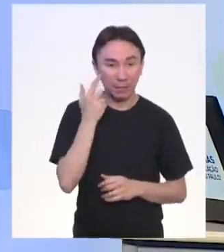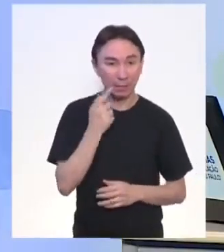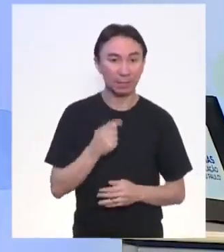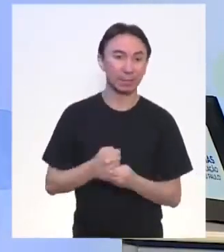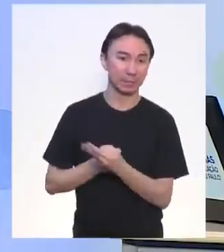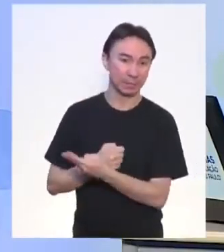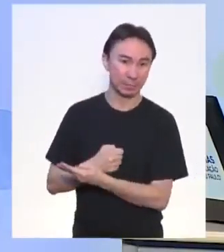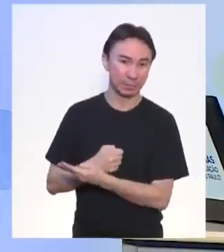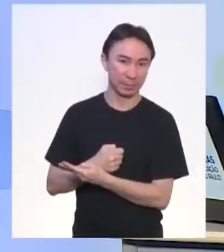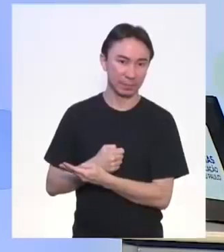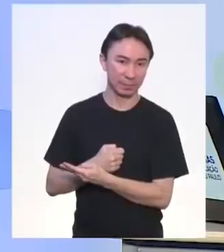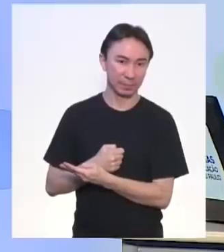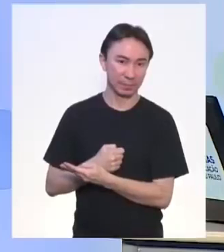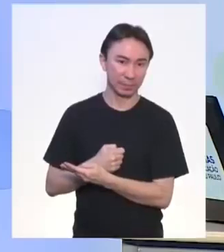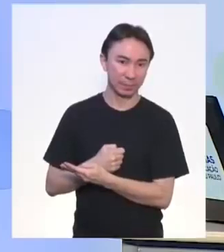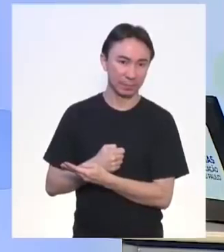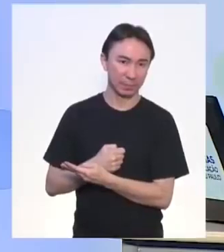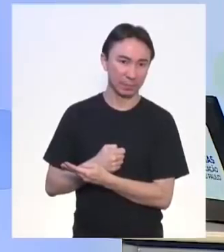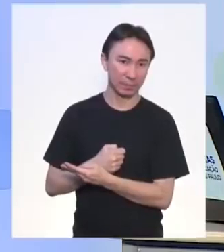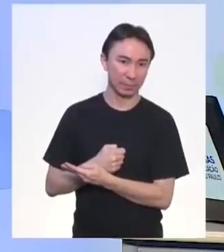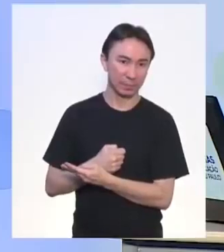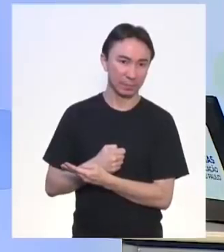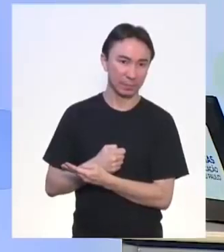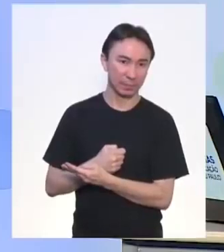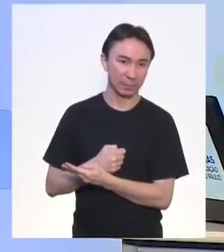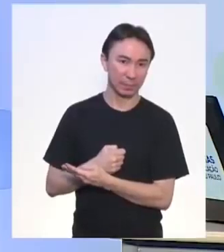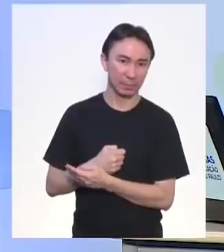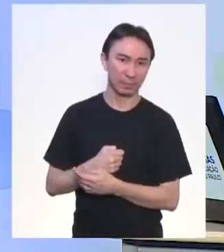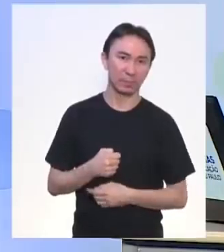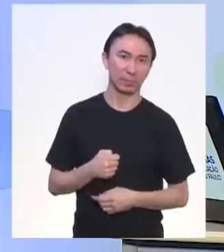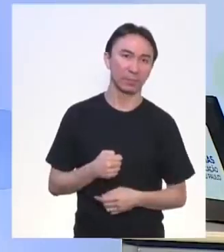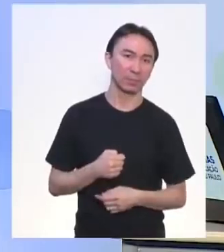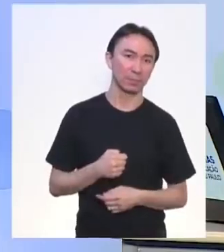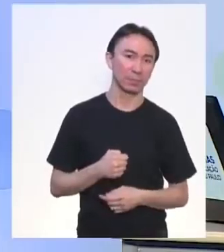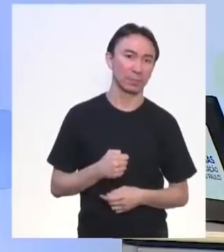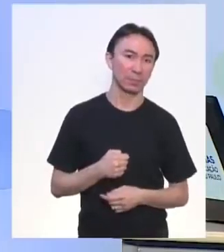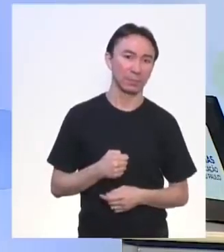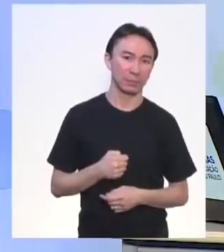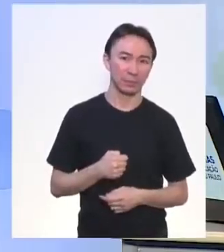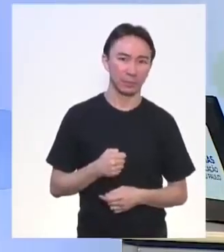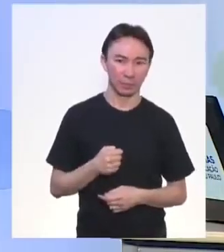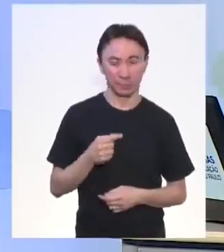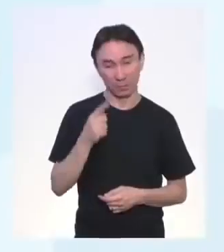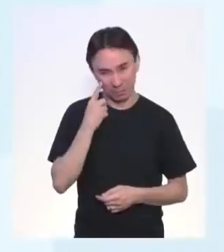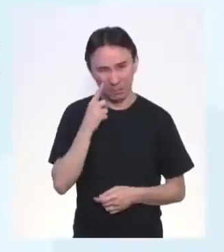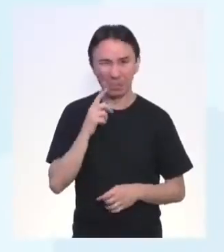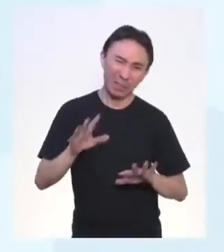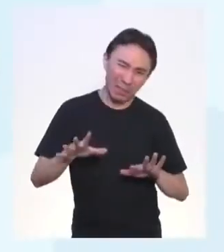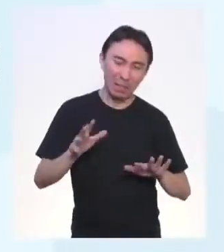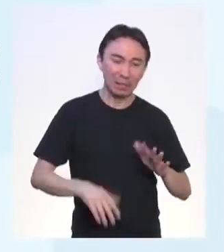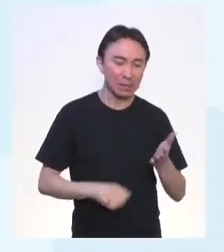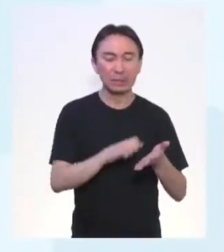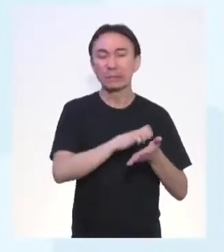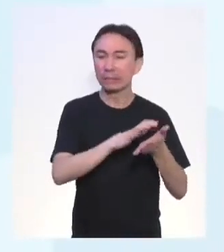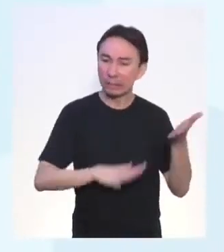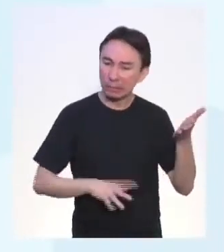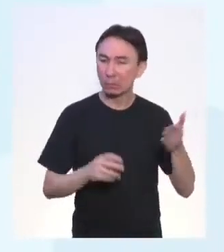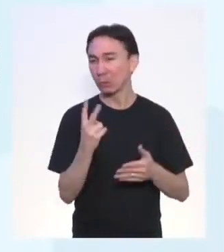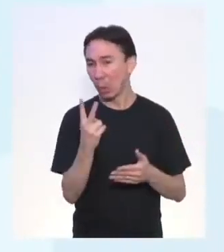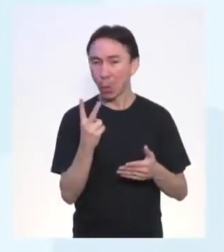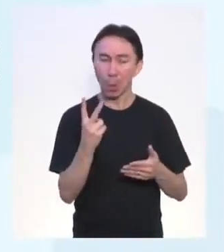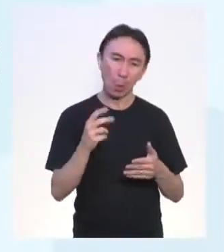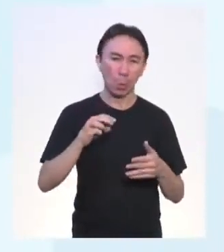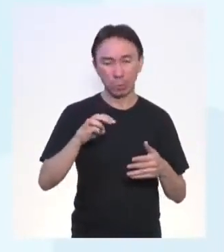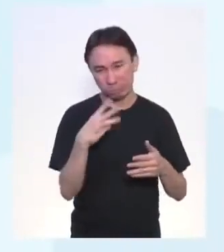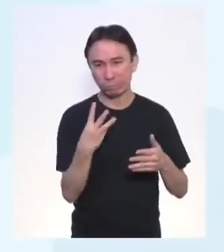caneta. Vamos lá, pegar uma canetinha. Nós vamos resolver uns 2 ou 3 problemas envolvendo os